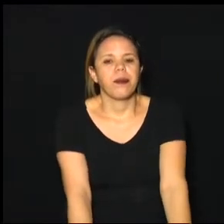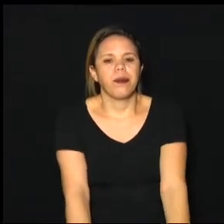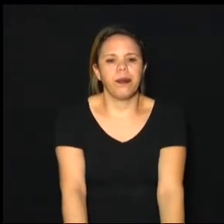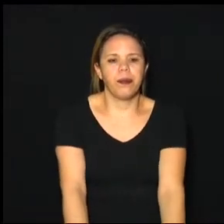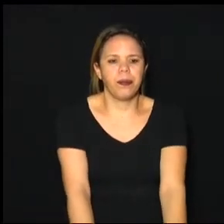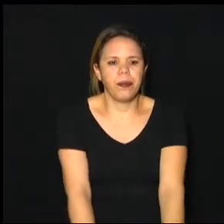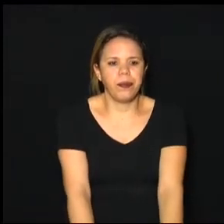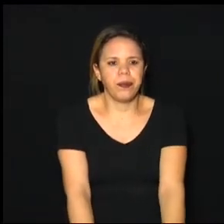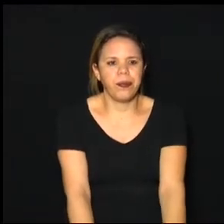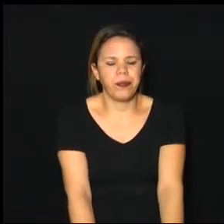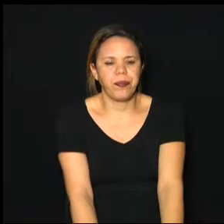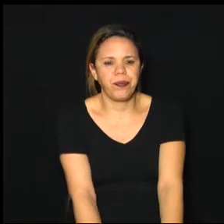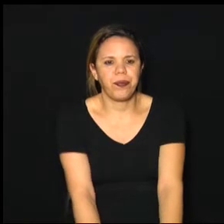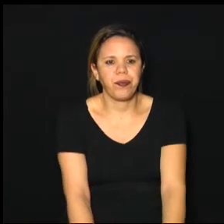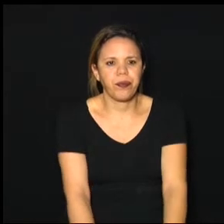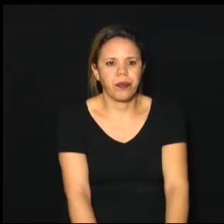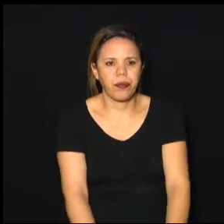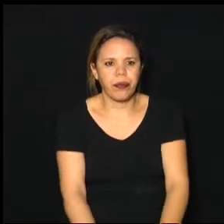Muito bem.